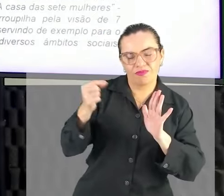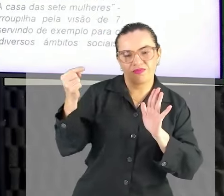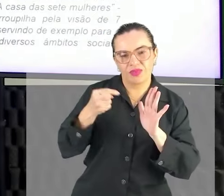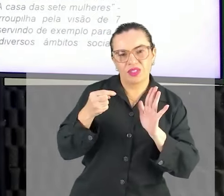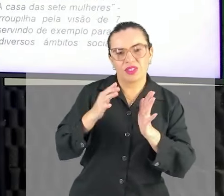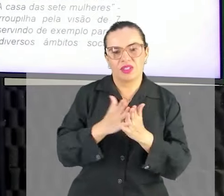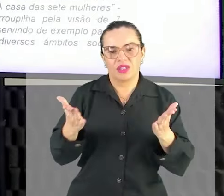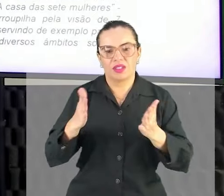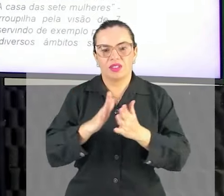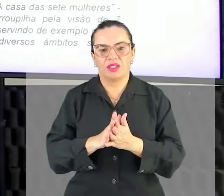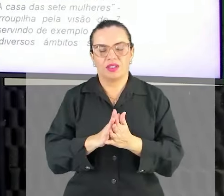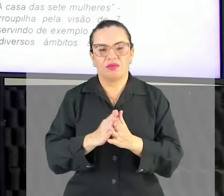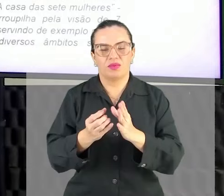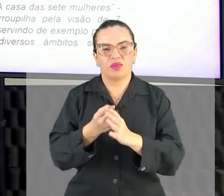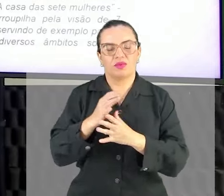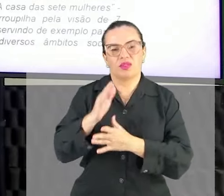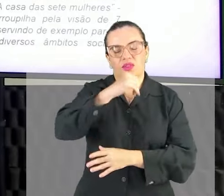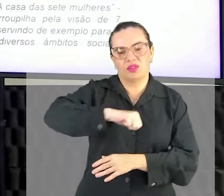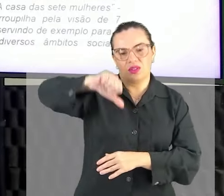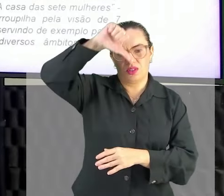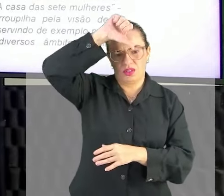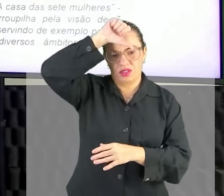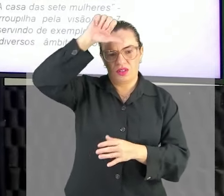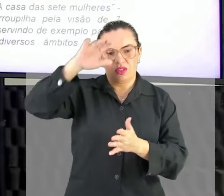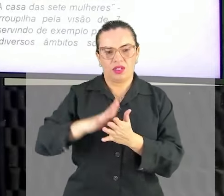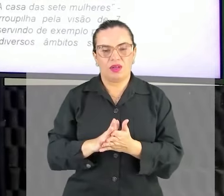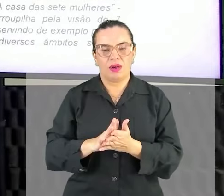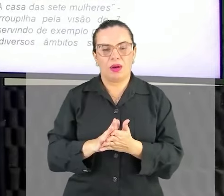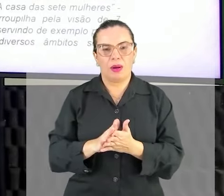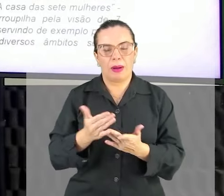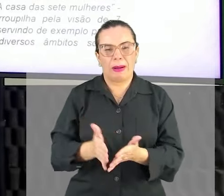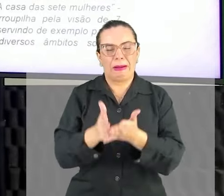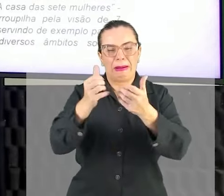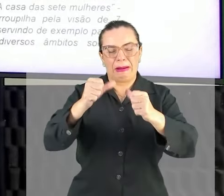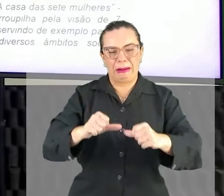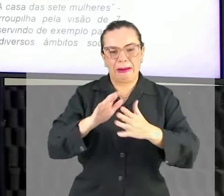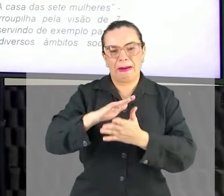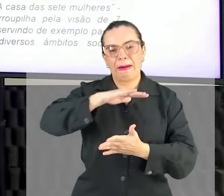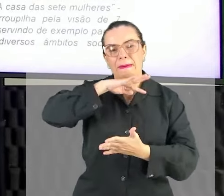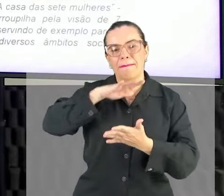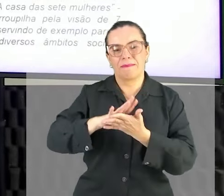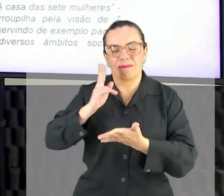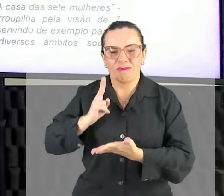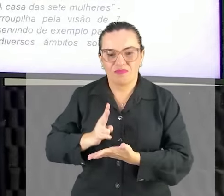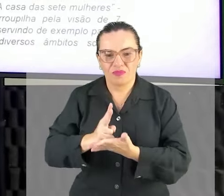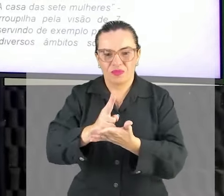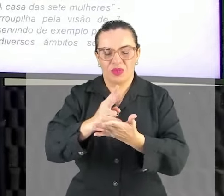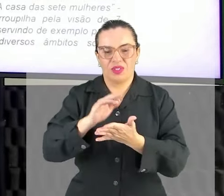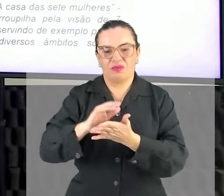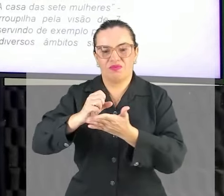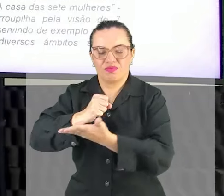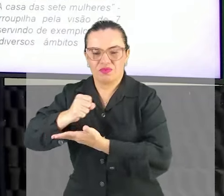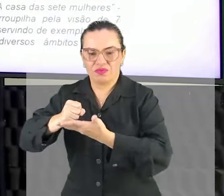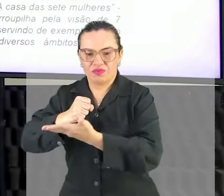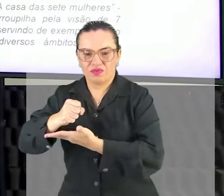que a criação de estereótipos agrava a permanência de